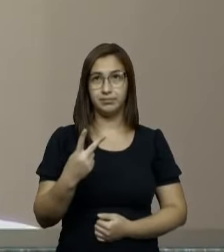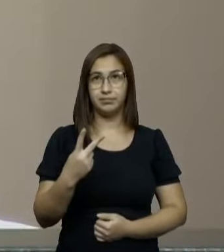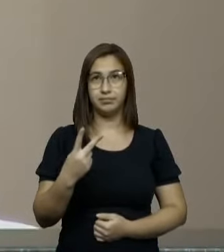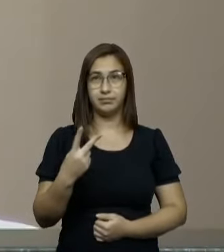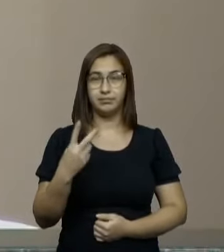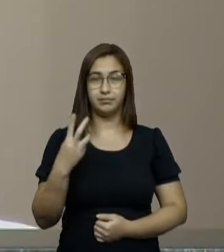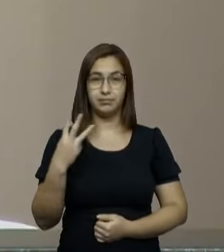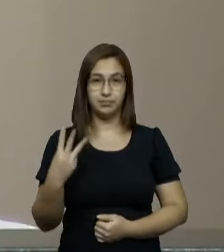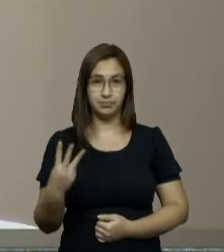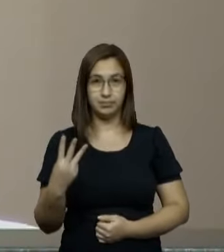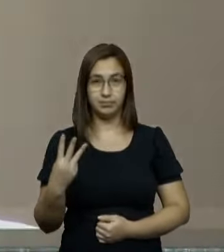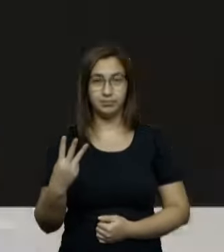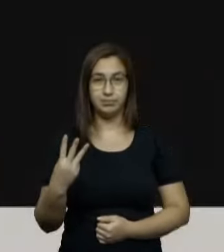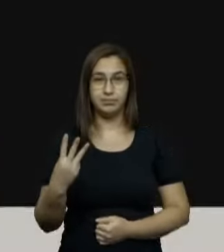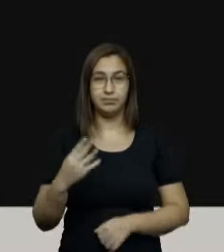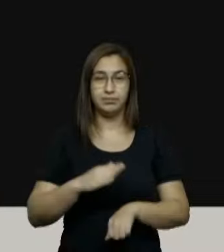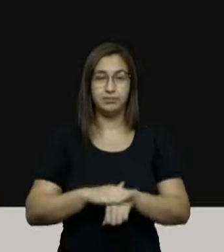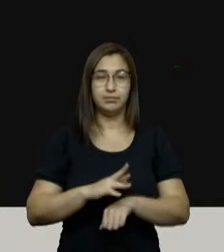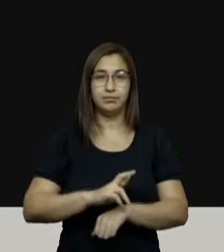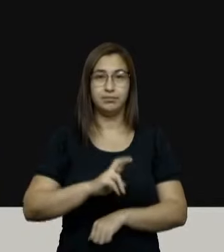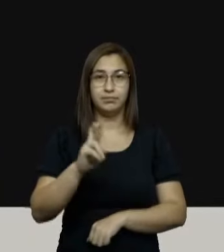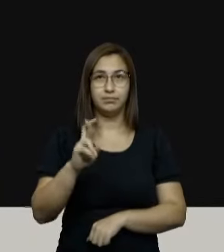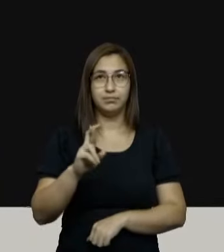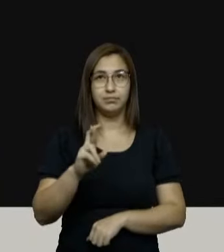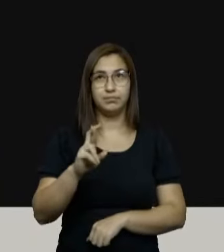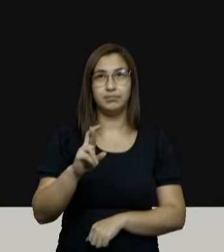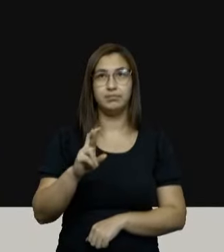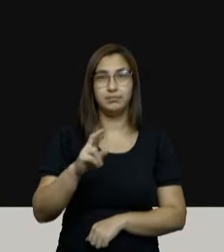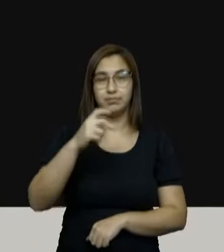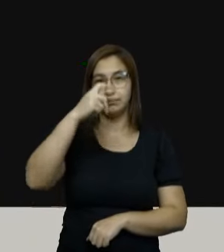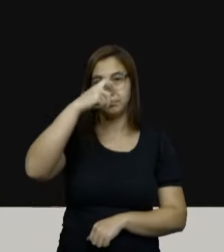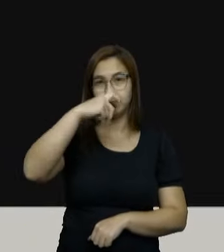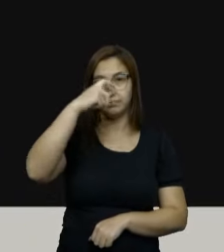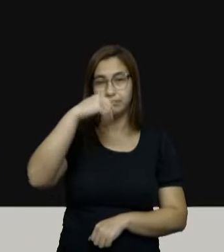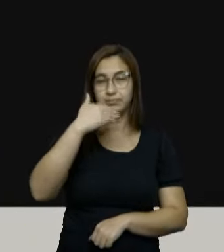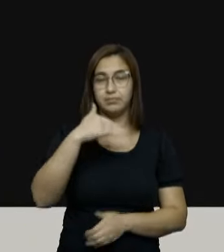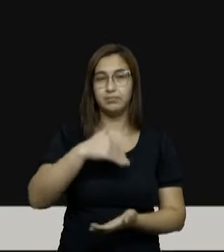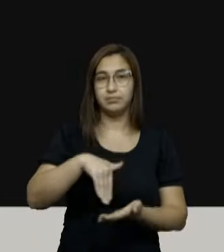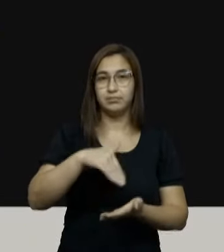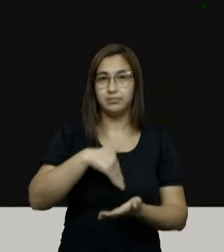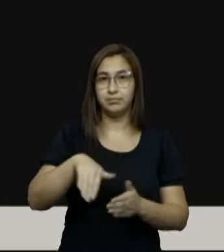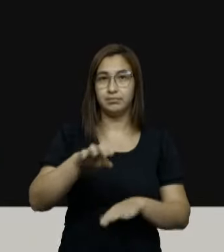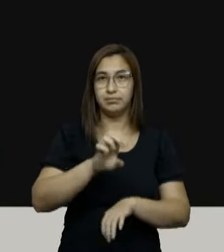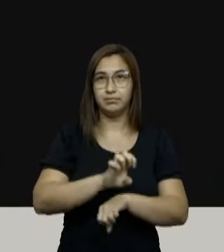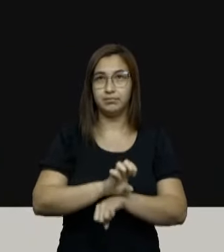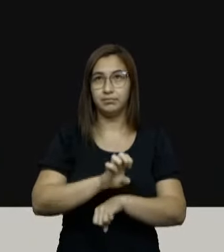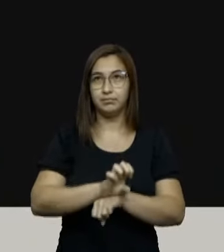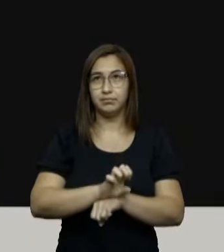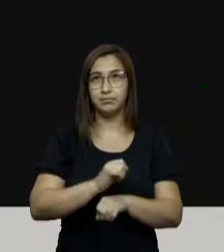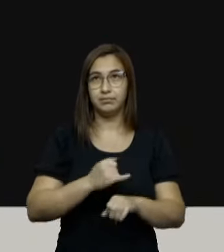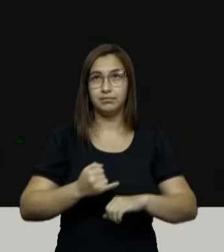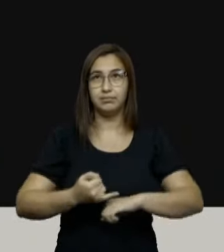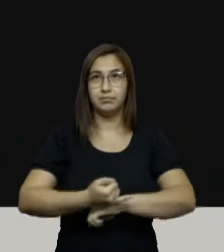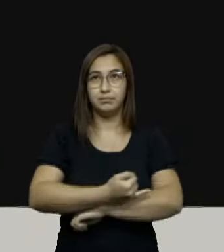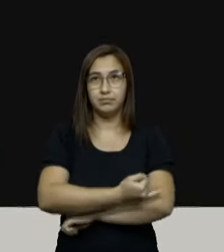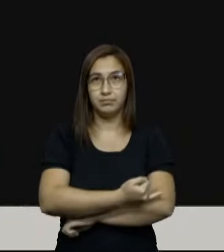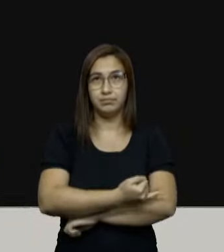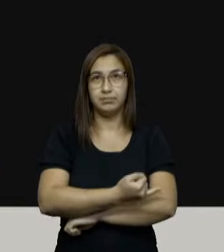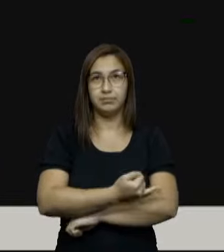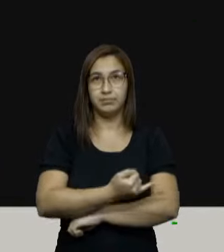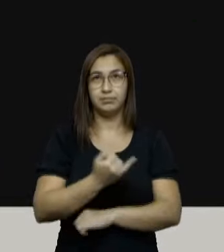123. Deputado Maurício Scudillac, solicito ao secretário de Estado da Infraestrutura e